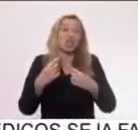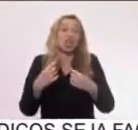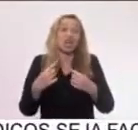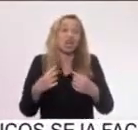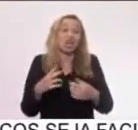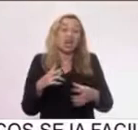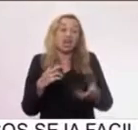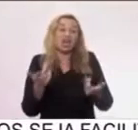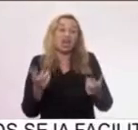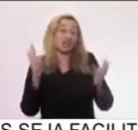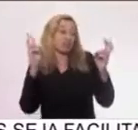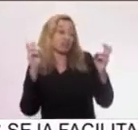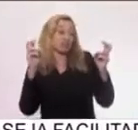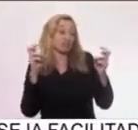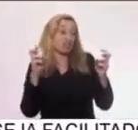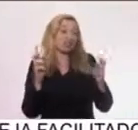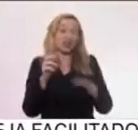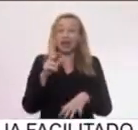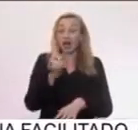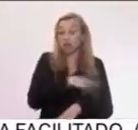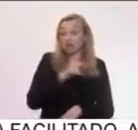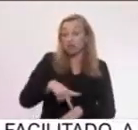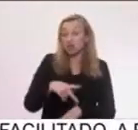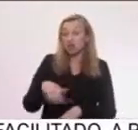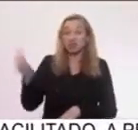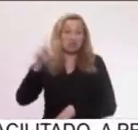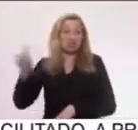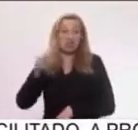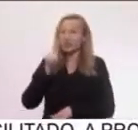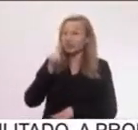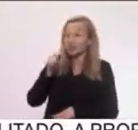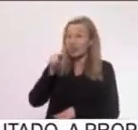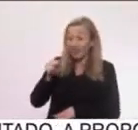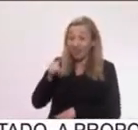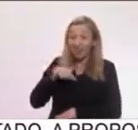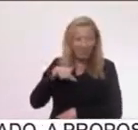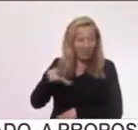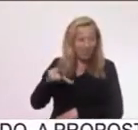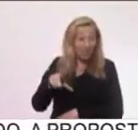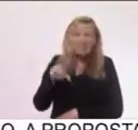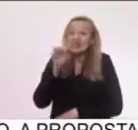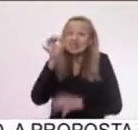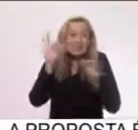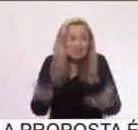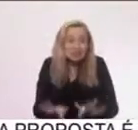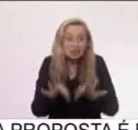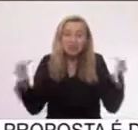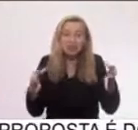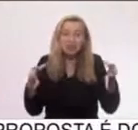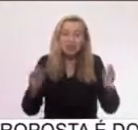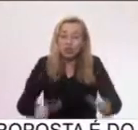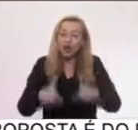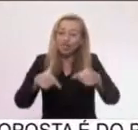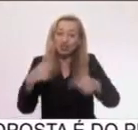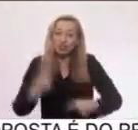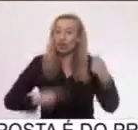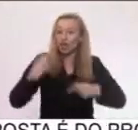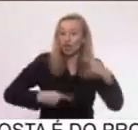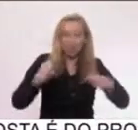dos professores ou das universidades. O que havia ali era simplesmente um ato político que